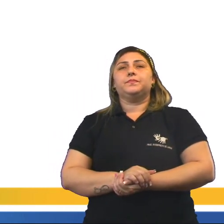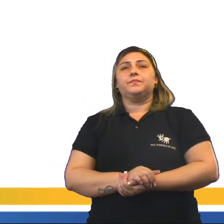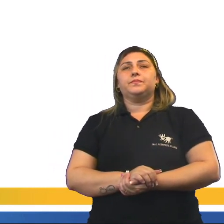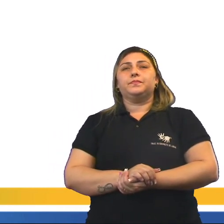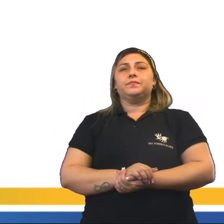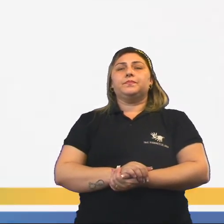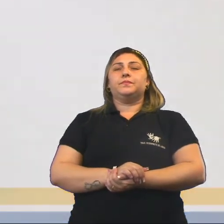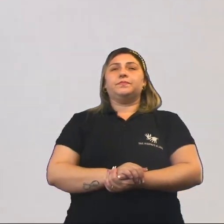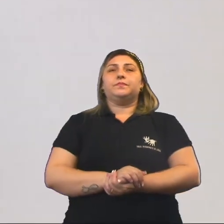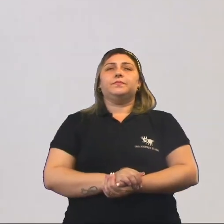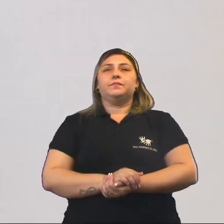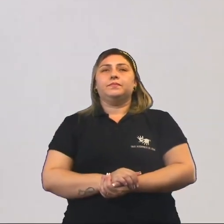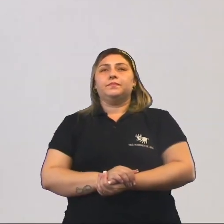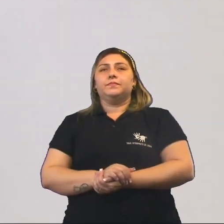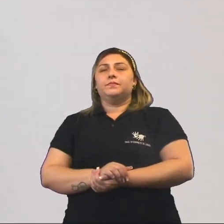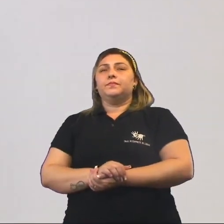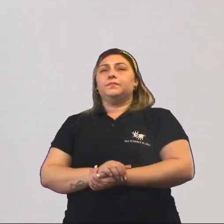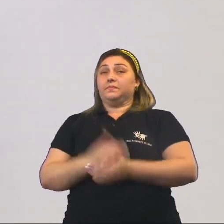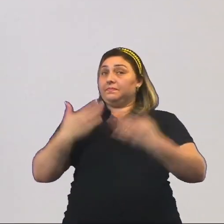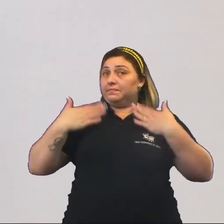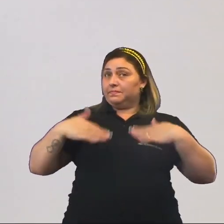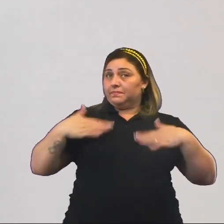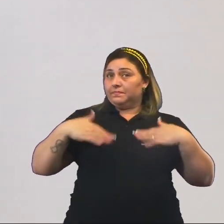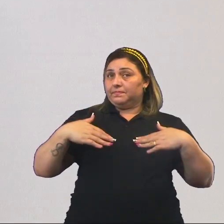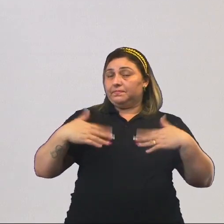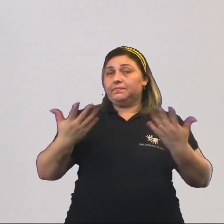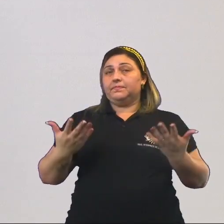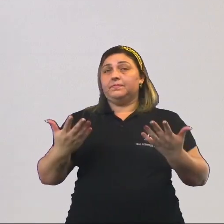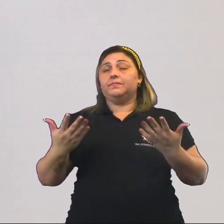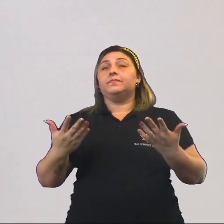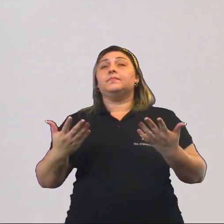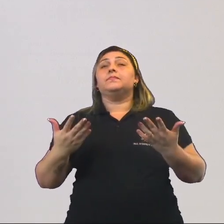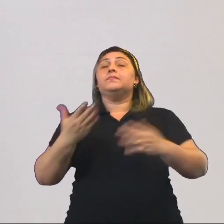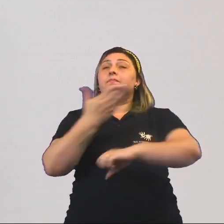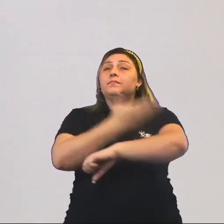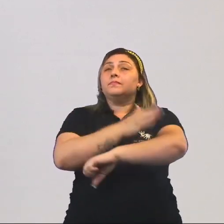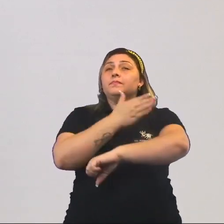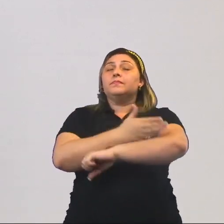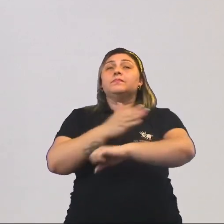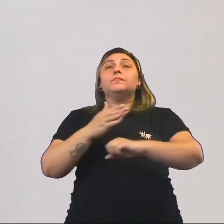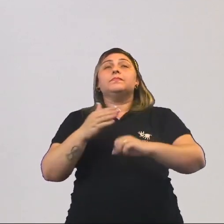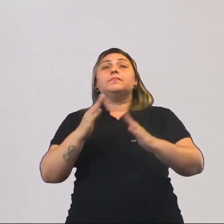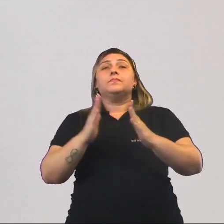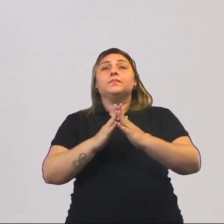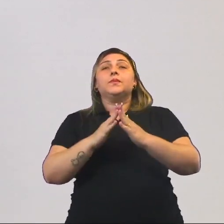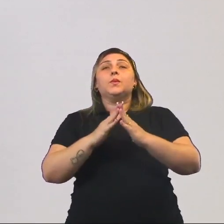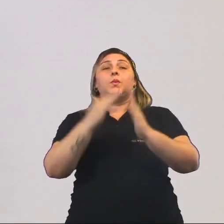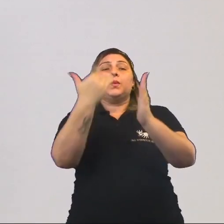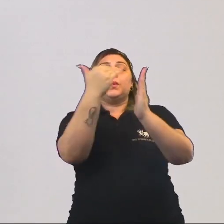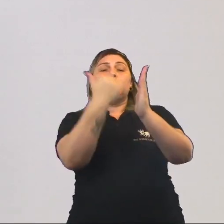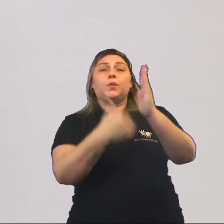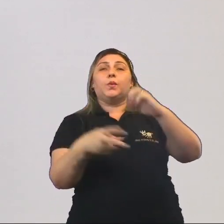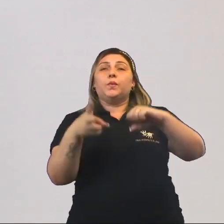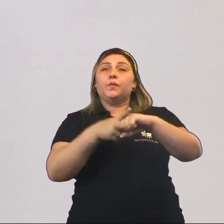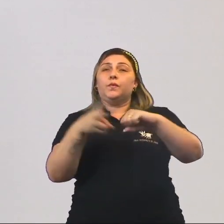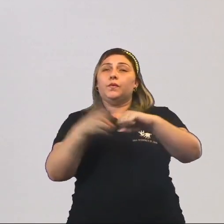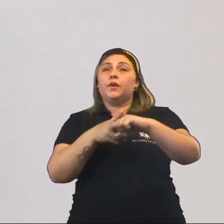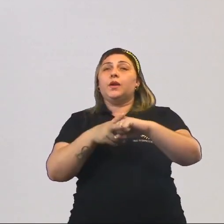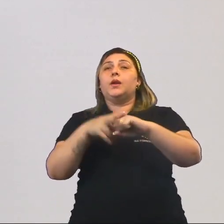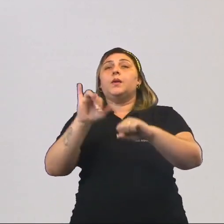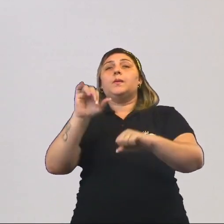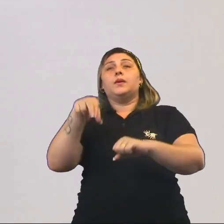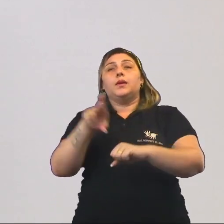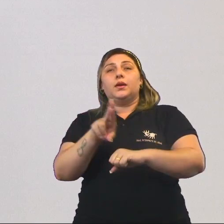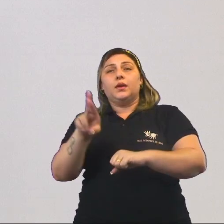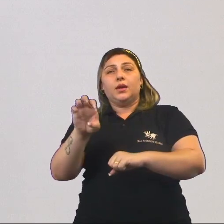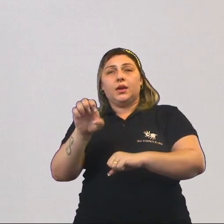não compartilhou, né? Então, tranquilo, né, pessoal? Vou deixar como tarefa para vocês criar uma lista com verbos regulares e